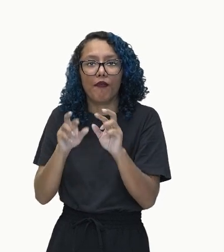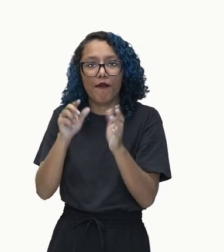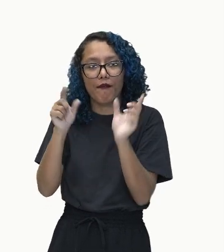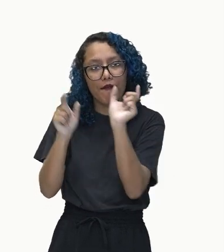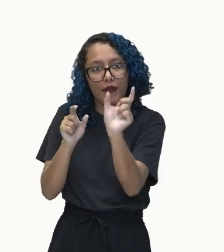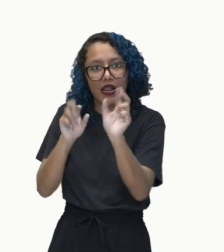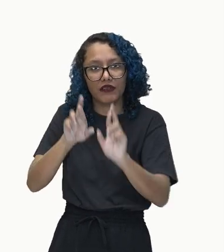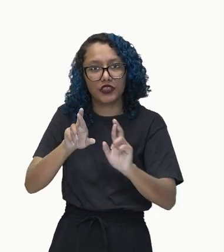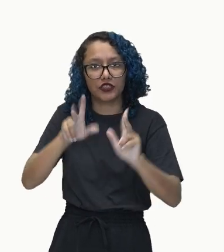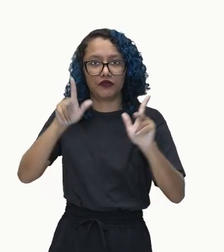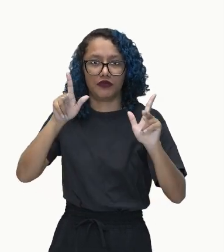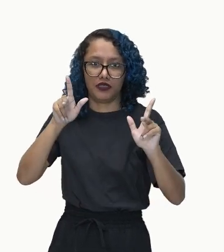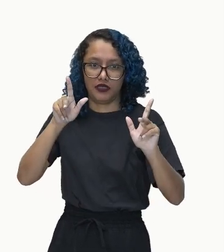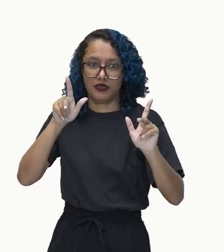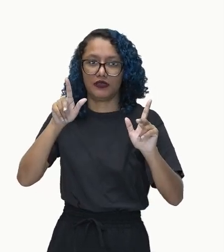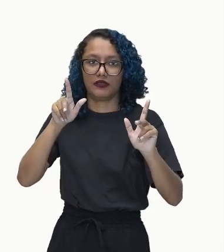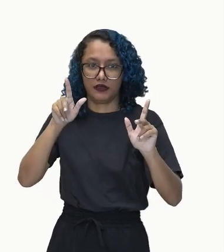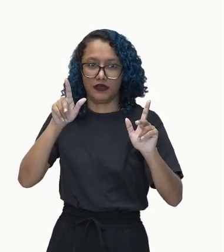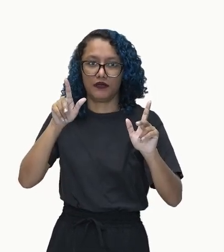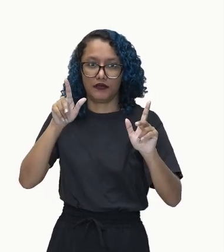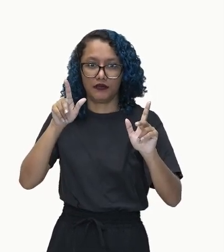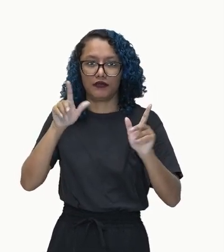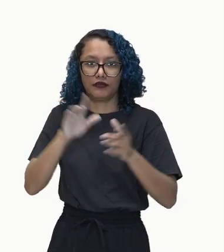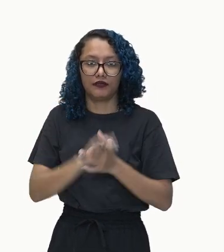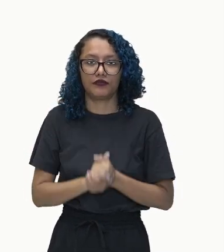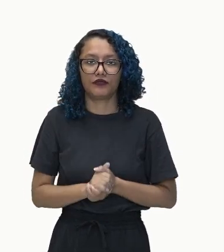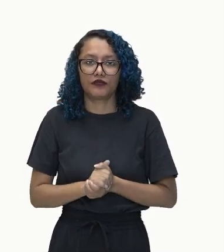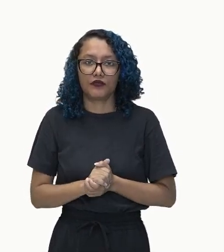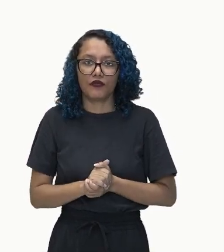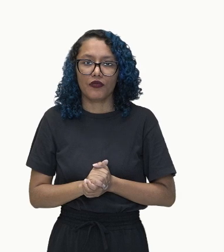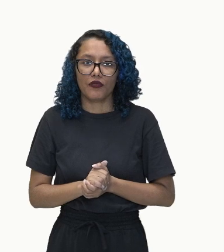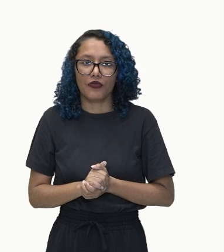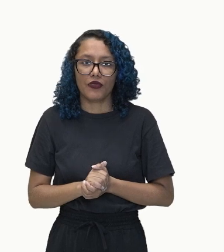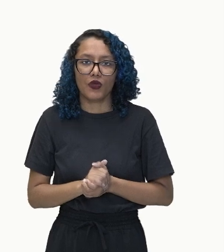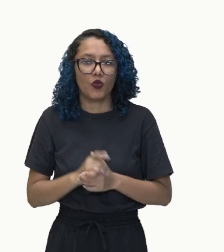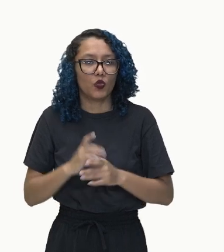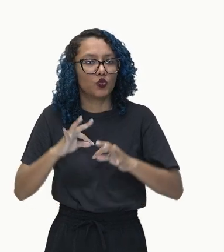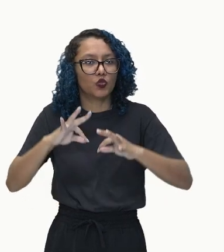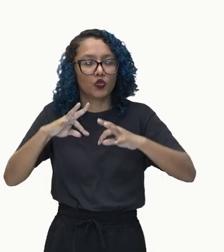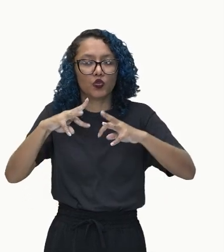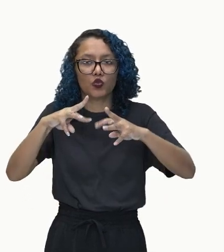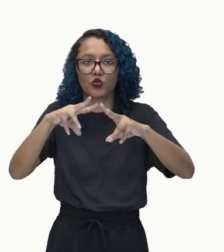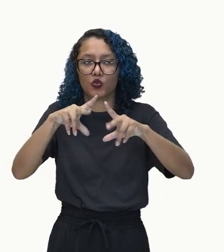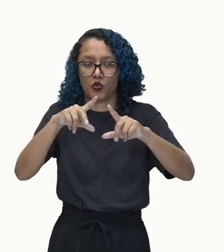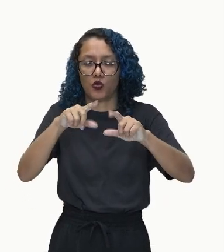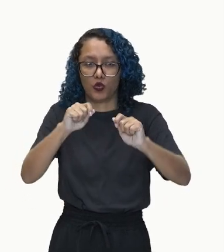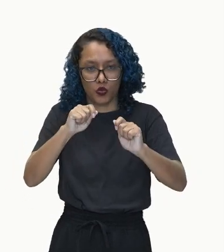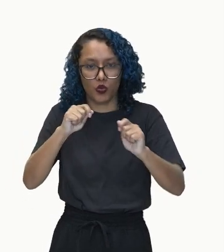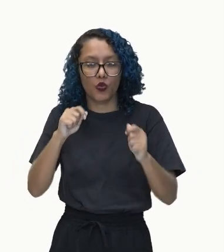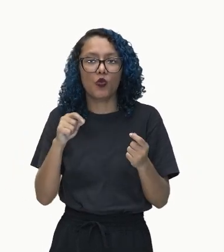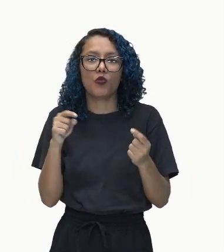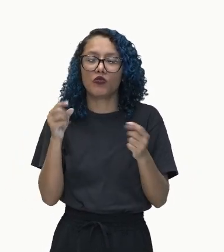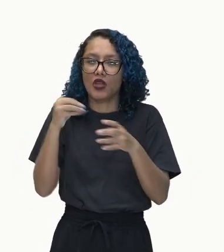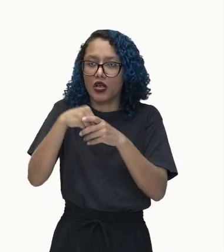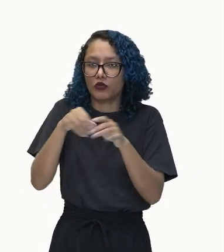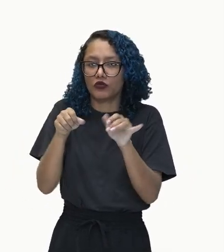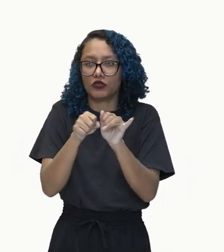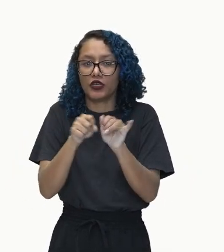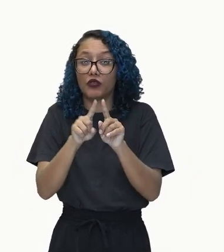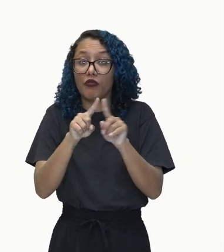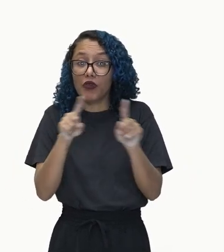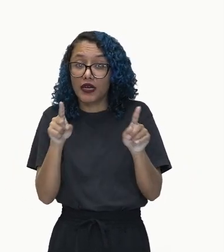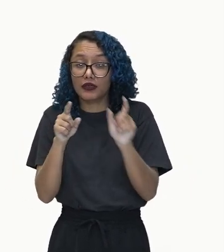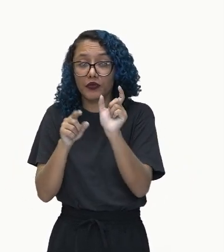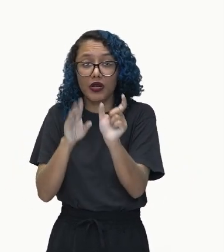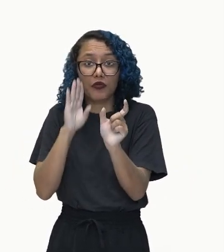grande diferença nos resultados das pesquisas. Tudo isso é sujeito, mas temos aqui um núcleo. Ó,